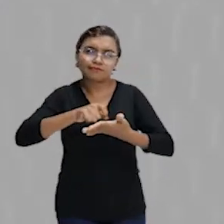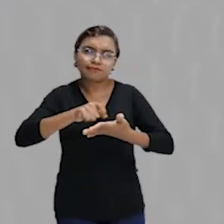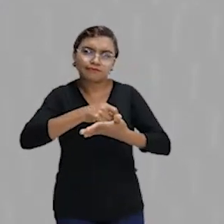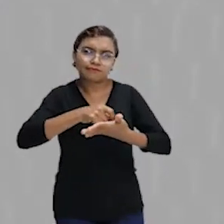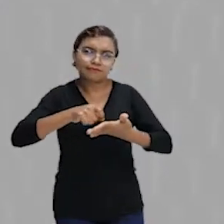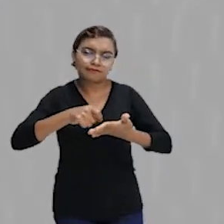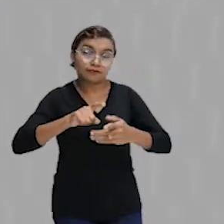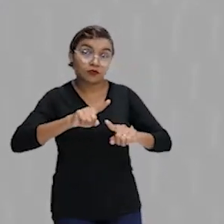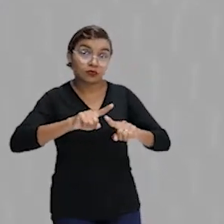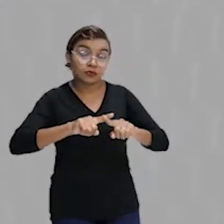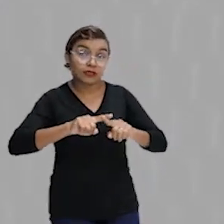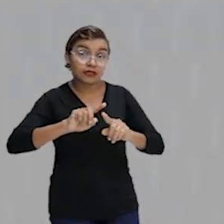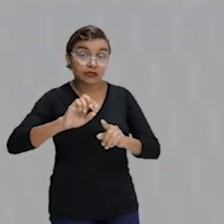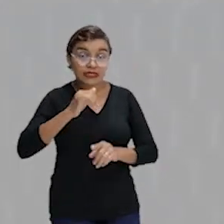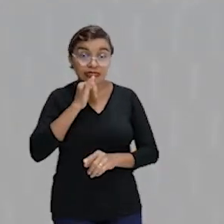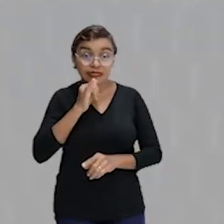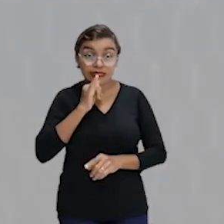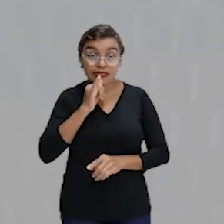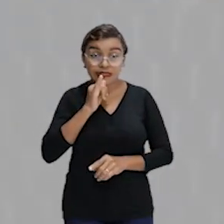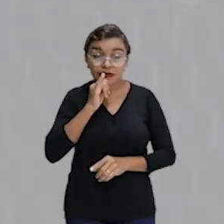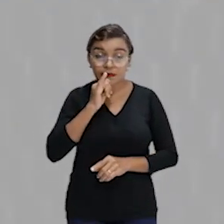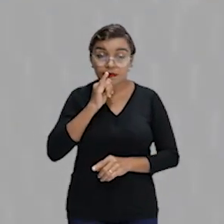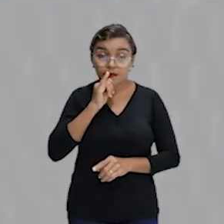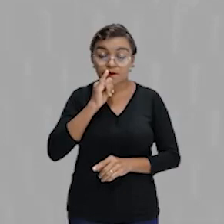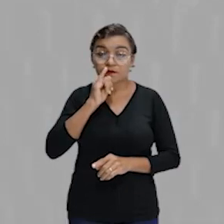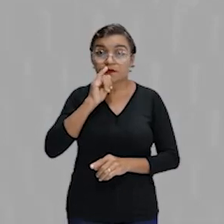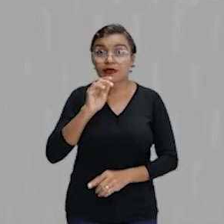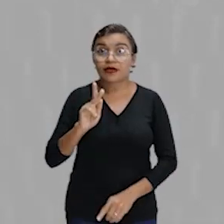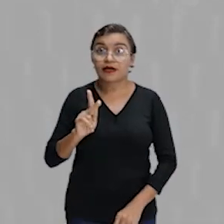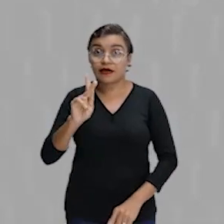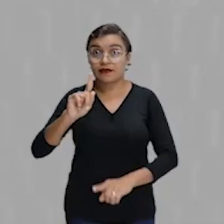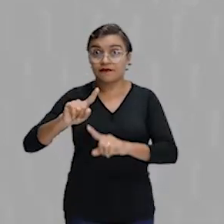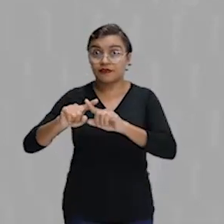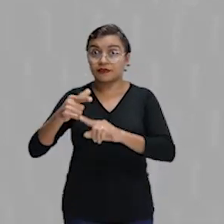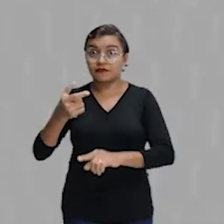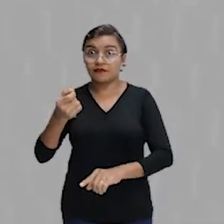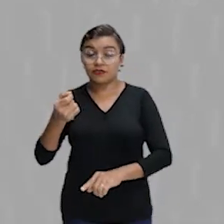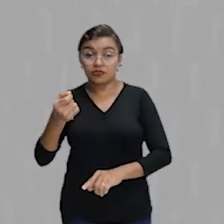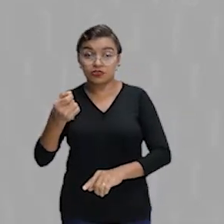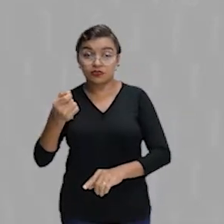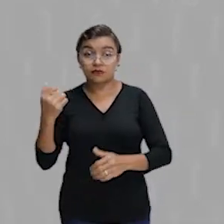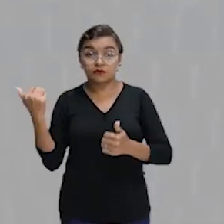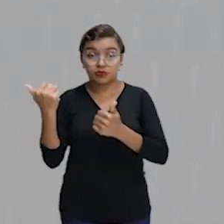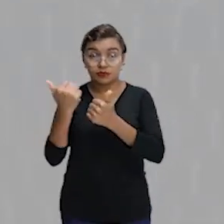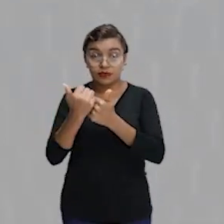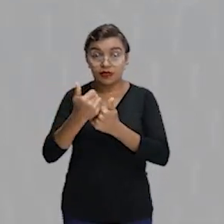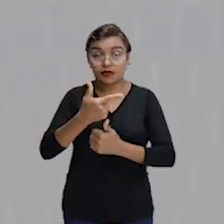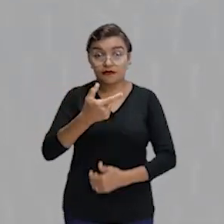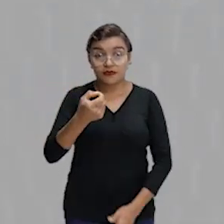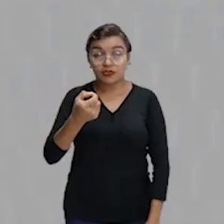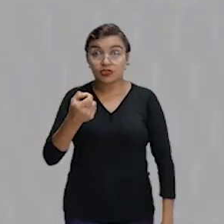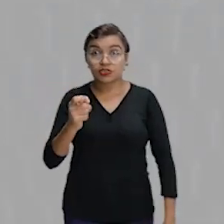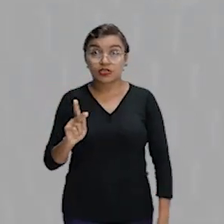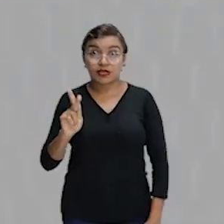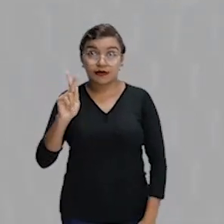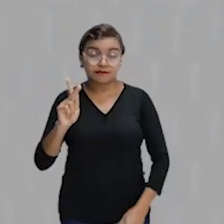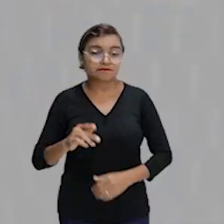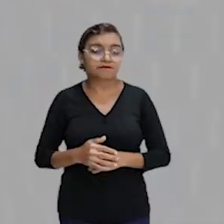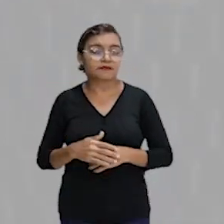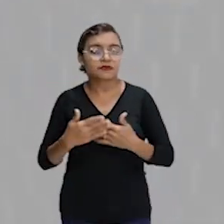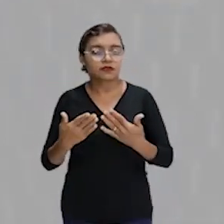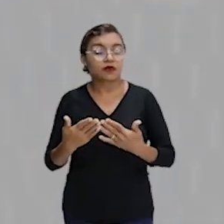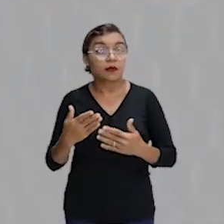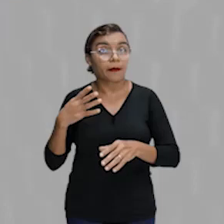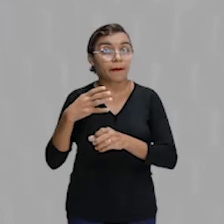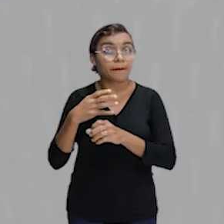lá no expoente, ó. Estava K vezes 20, então ficou 20 vezes K. Na multiplicação, a ordem dos fatores